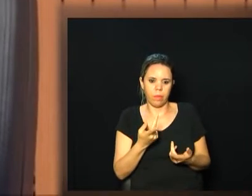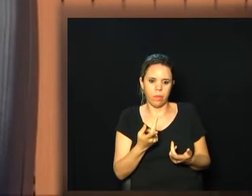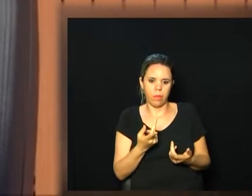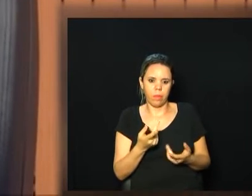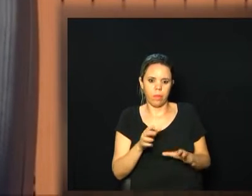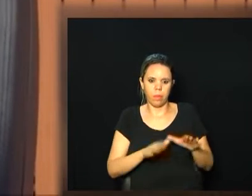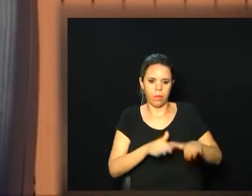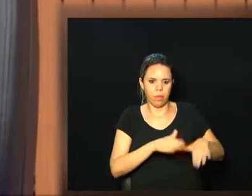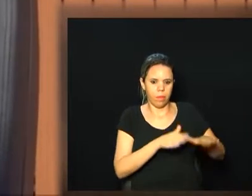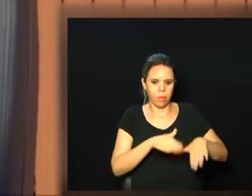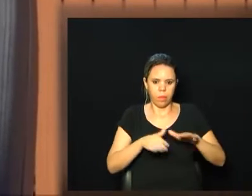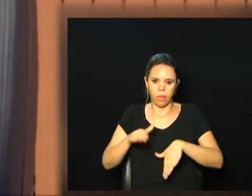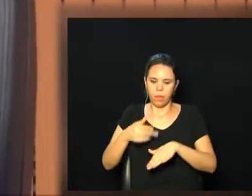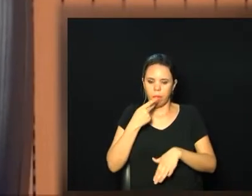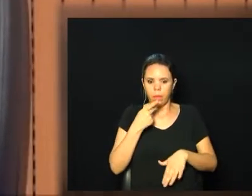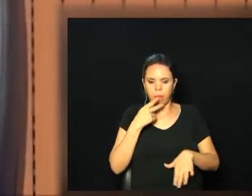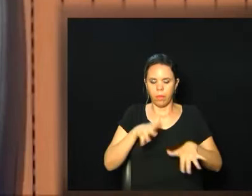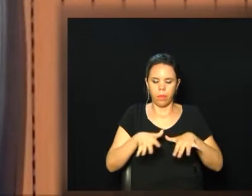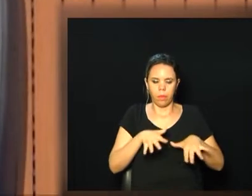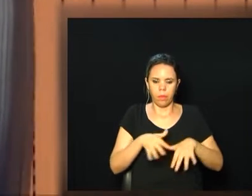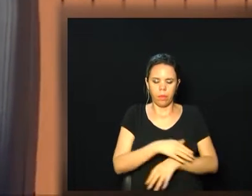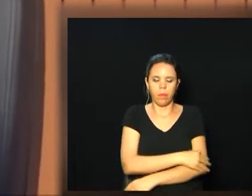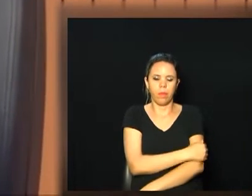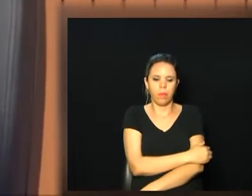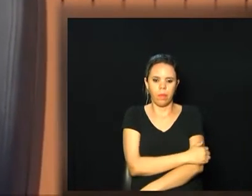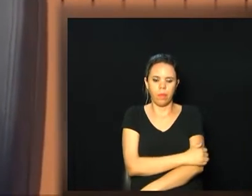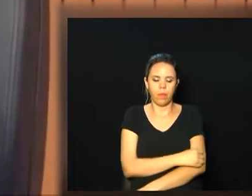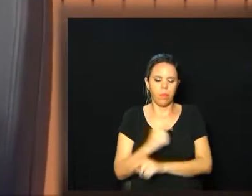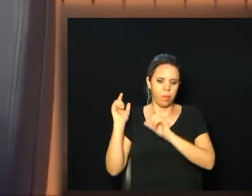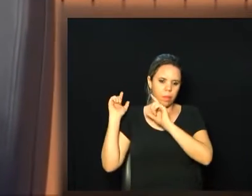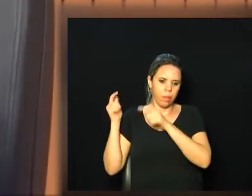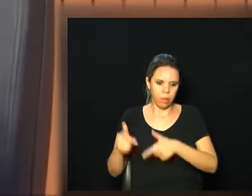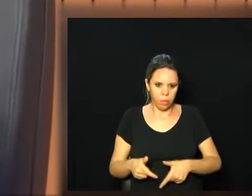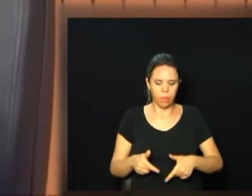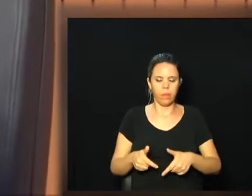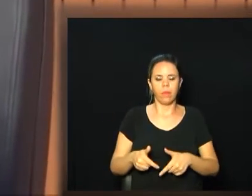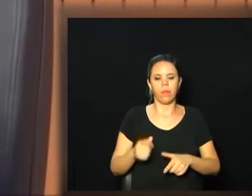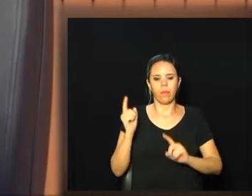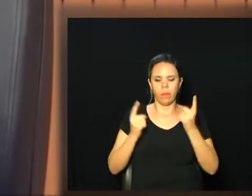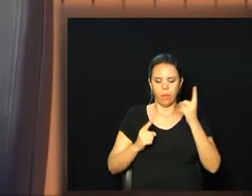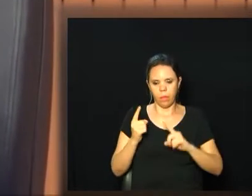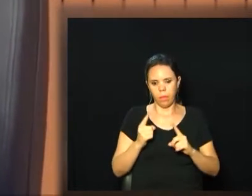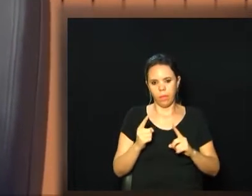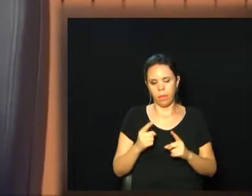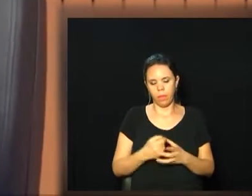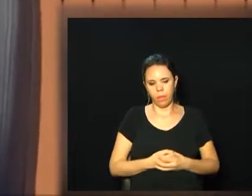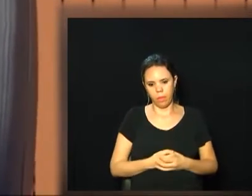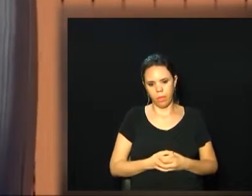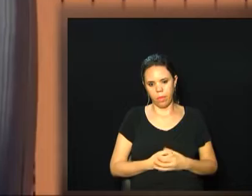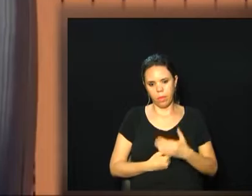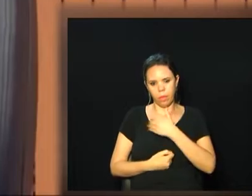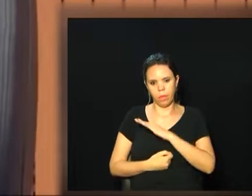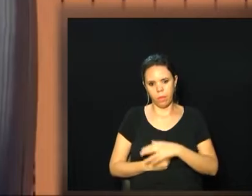tambor, quando se fala nesses movimentos da tradicionalidade, então, a gente tem esse